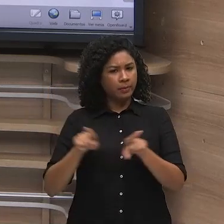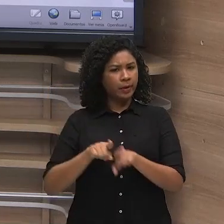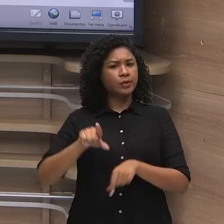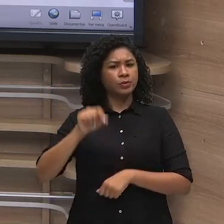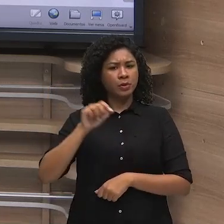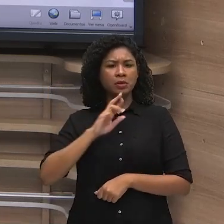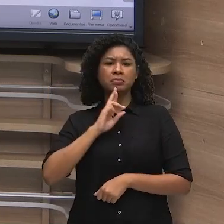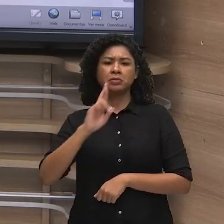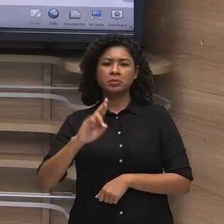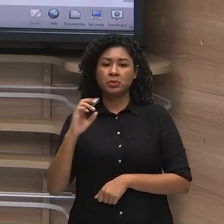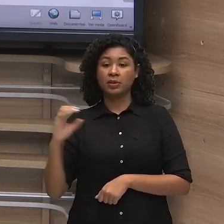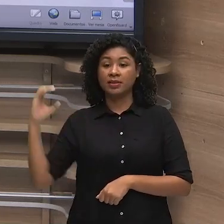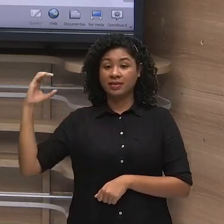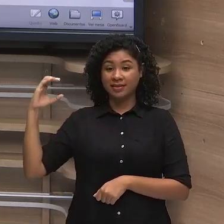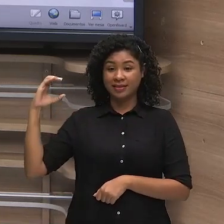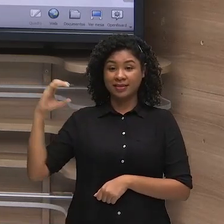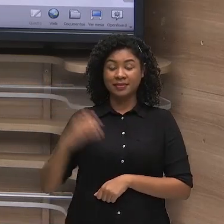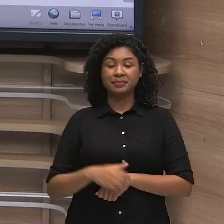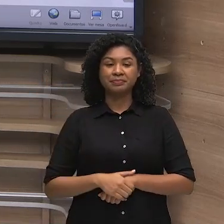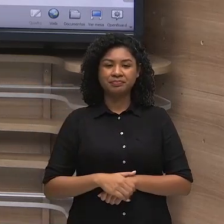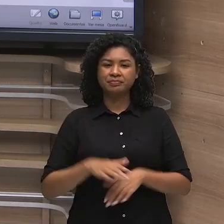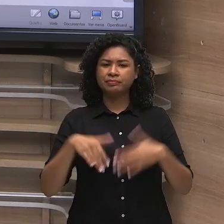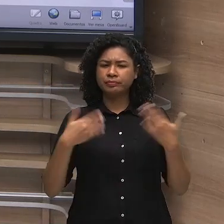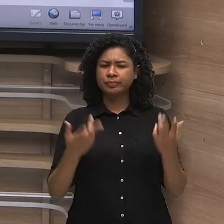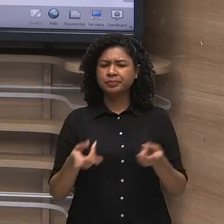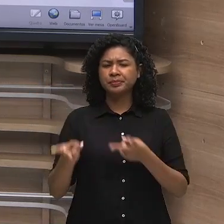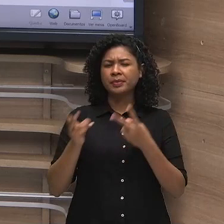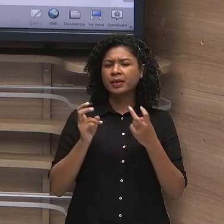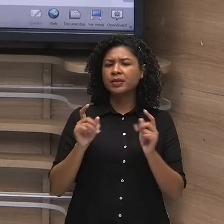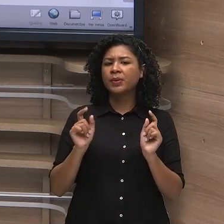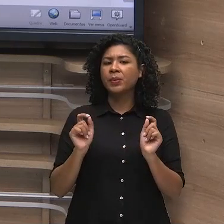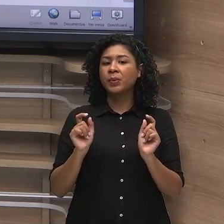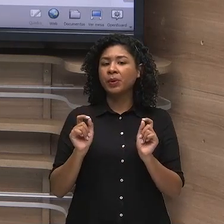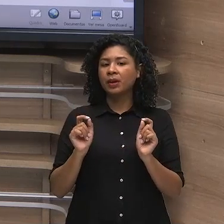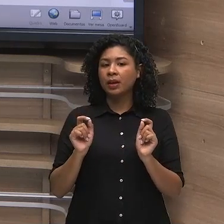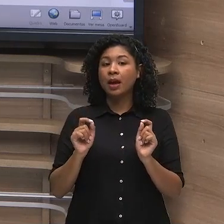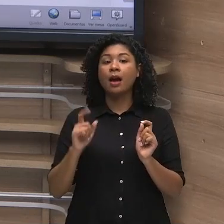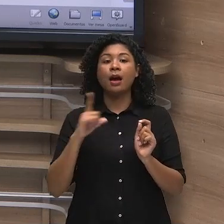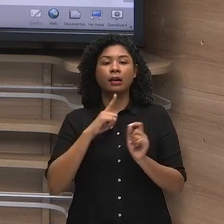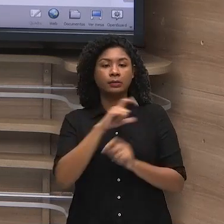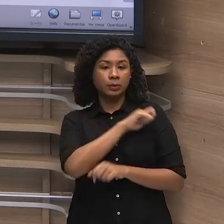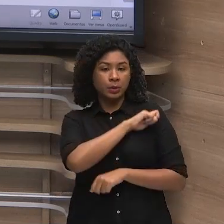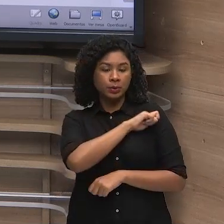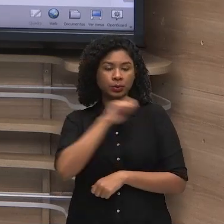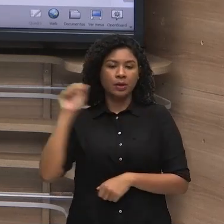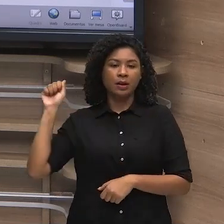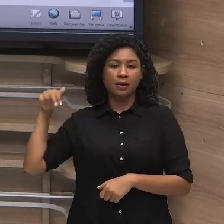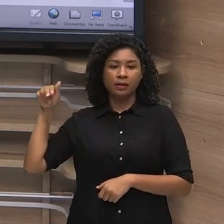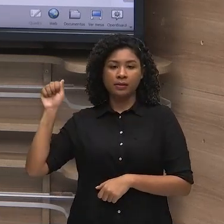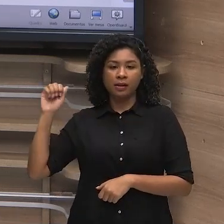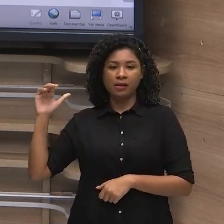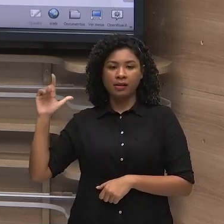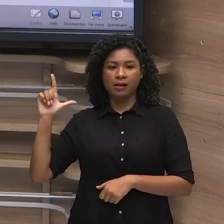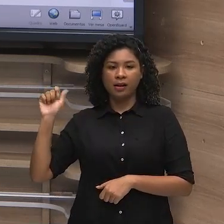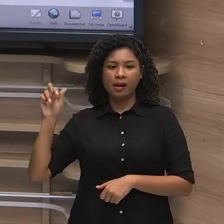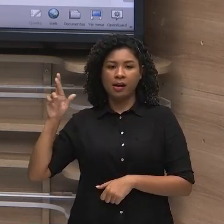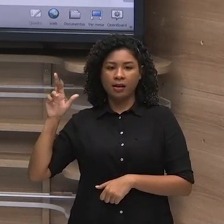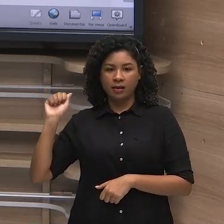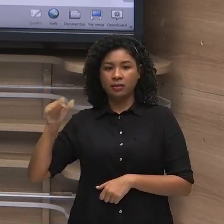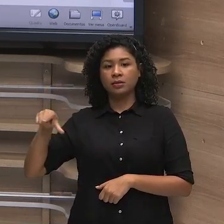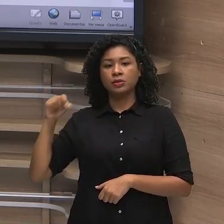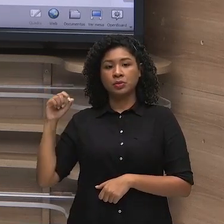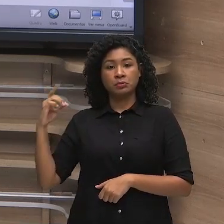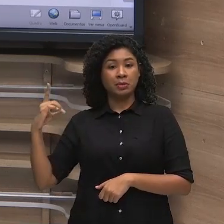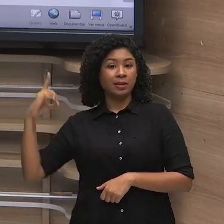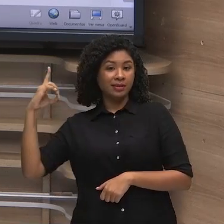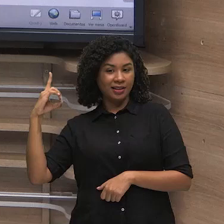letra C. Então, a gente vê aí que Ana Clara também acha que é letra D. Então, a gente está vendo uma